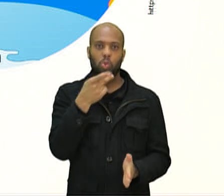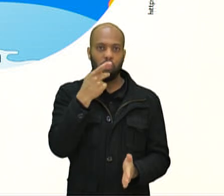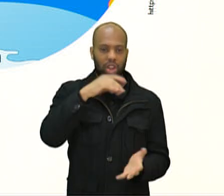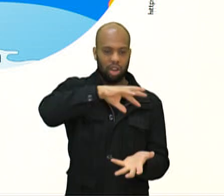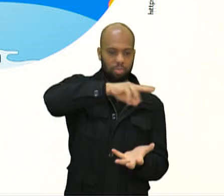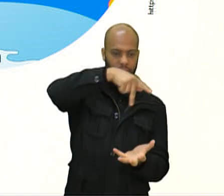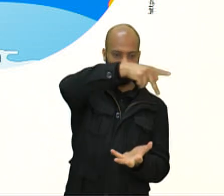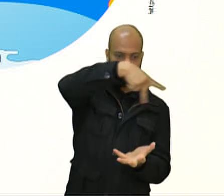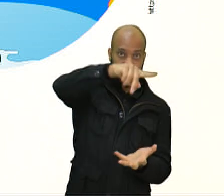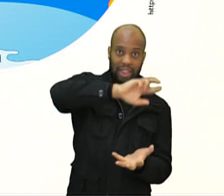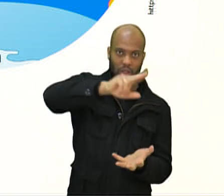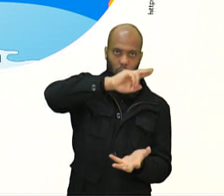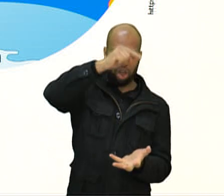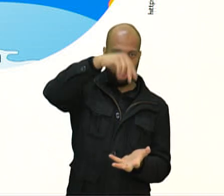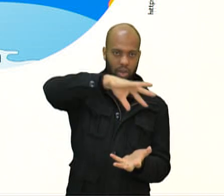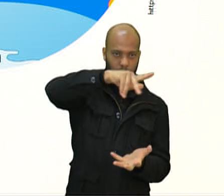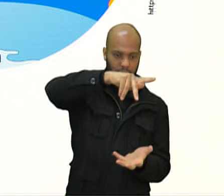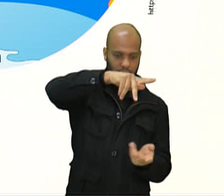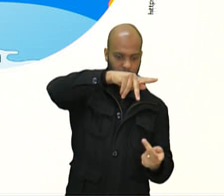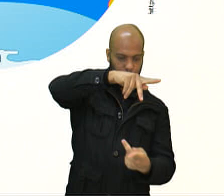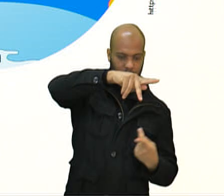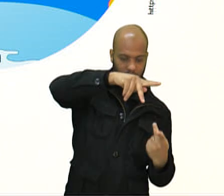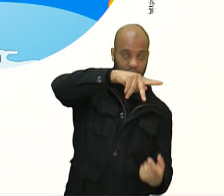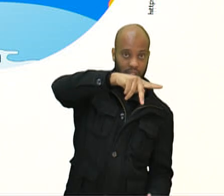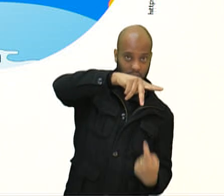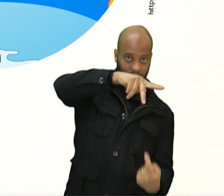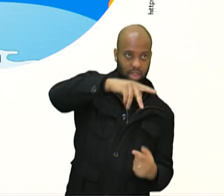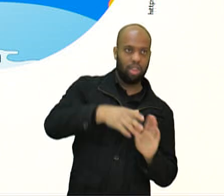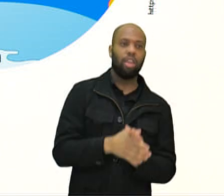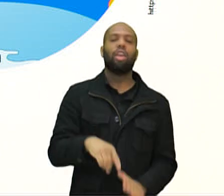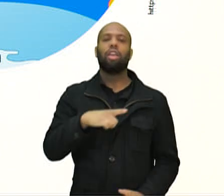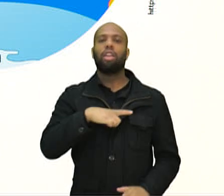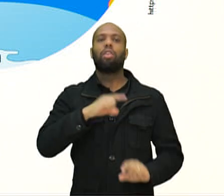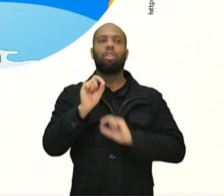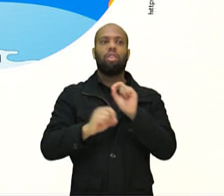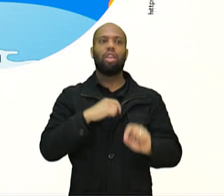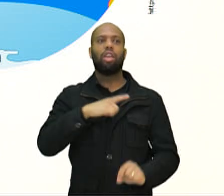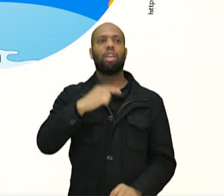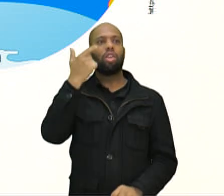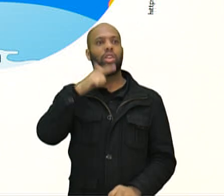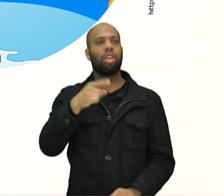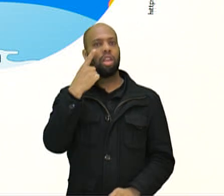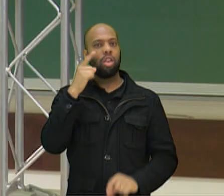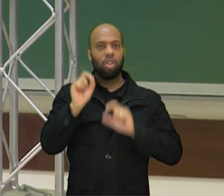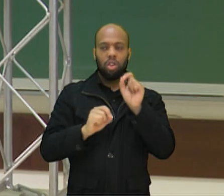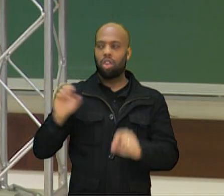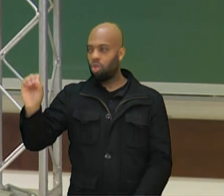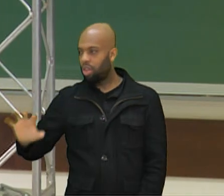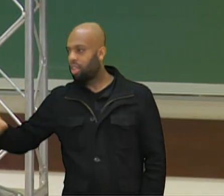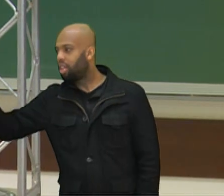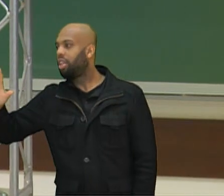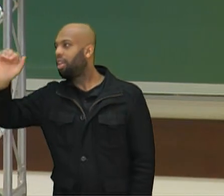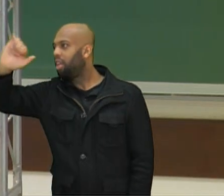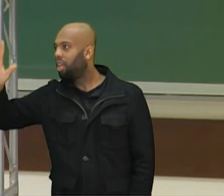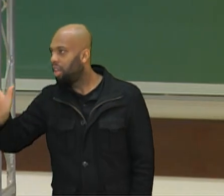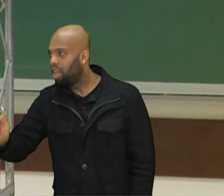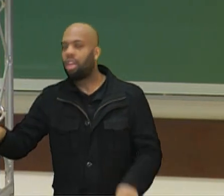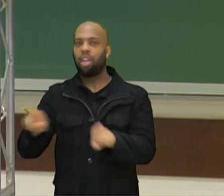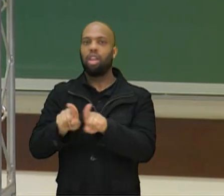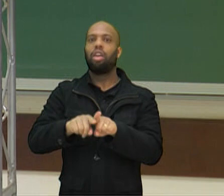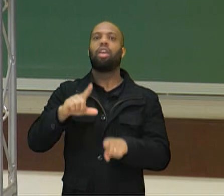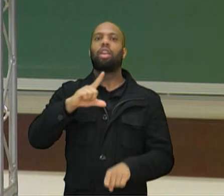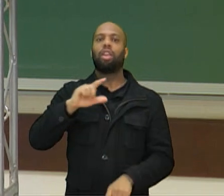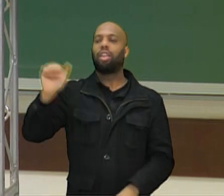Oceano Pacífico dentro do planisfério. Você consegue ver aqui Oceania, Ásia, você consegue ver a América